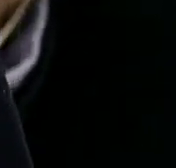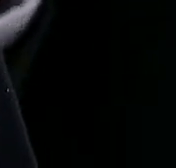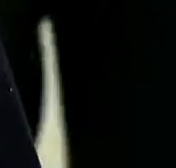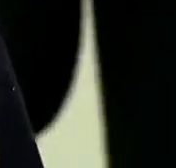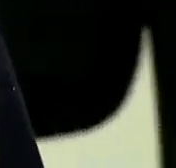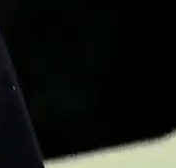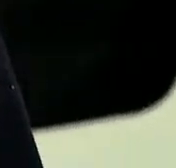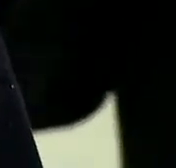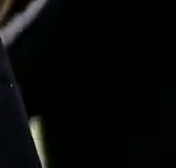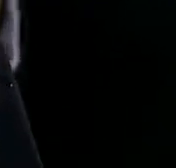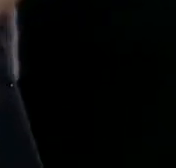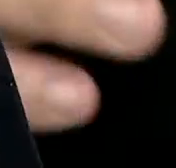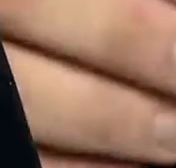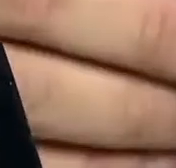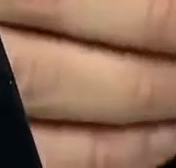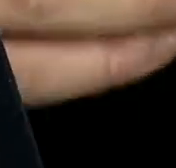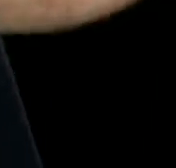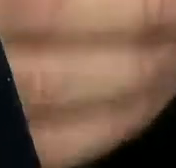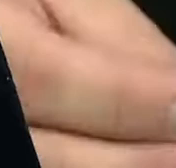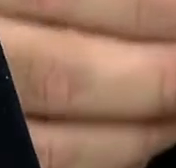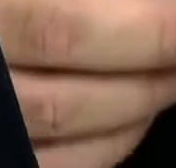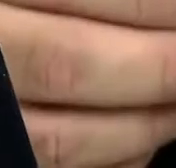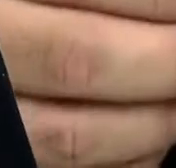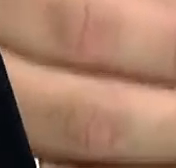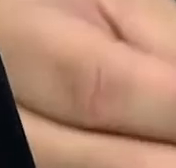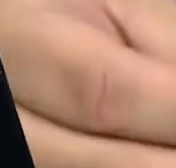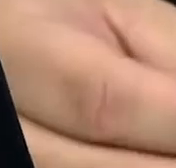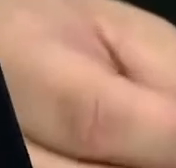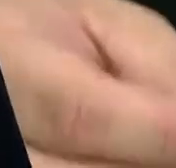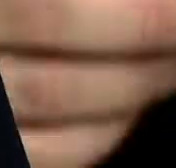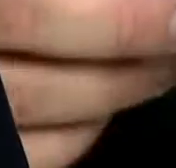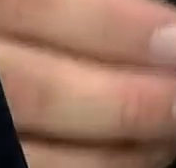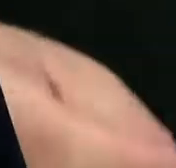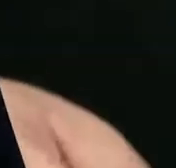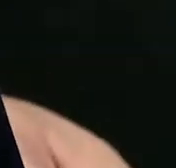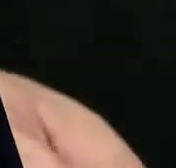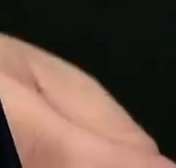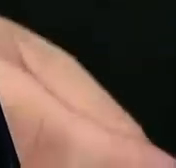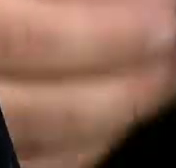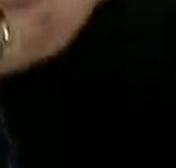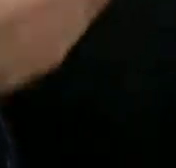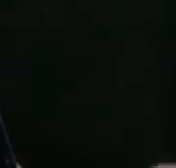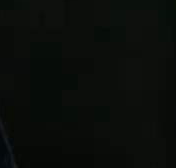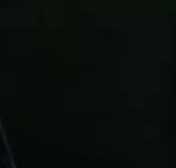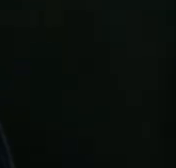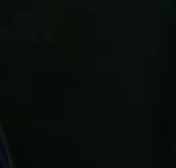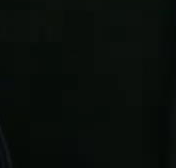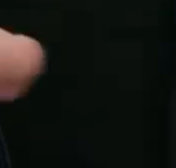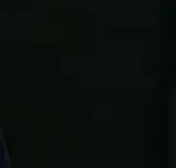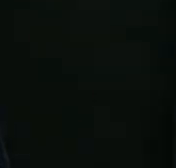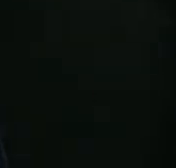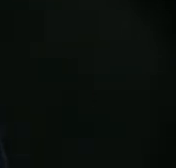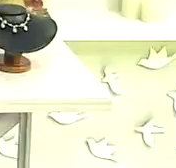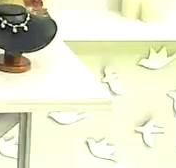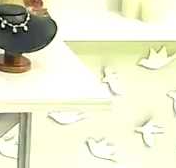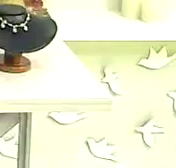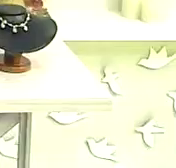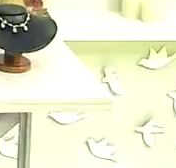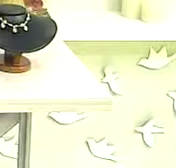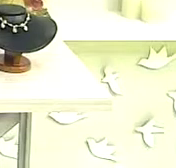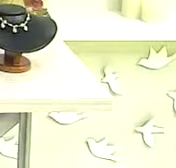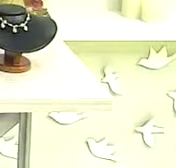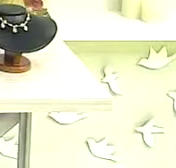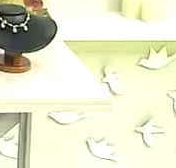que a ornamentam. Essa imagem vai ser fonte da presença de Nossa Senhora no seu lar, porque além de tudo, ela reza com você. Quando